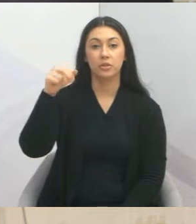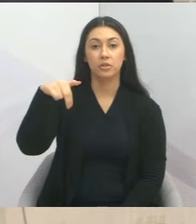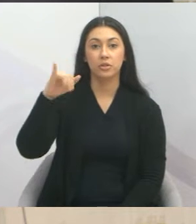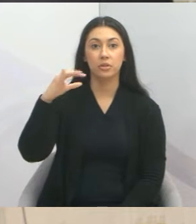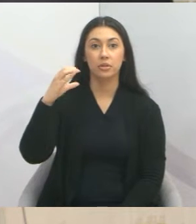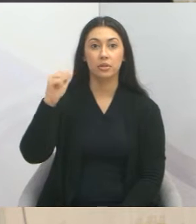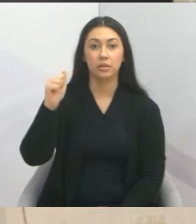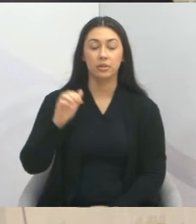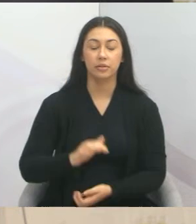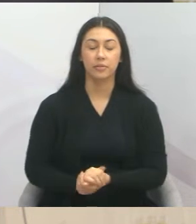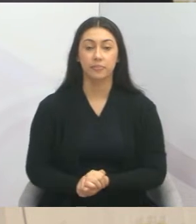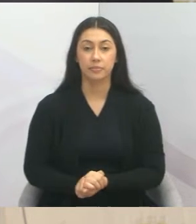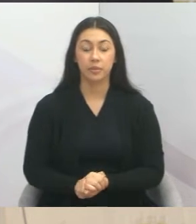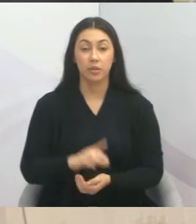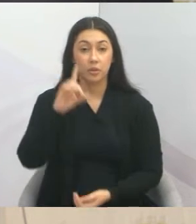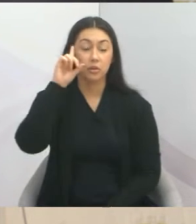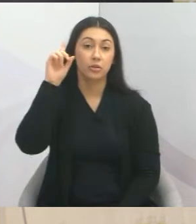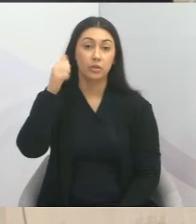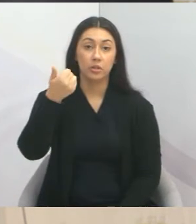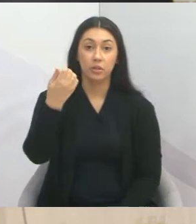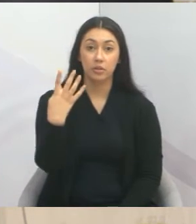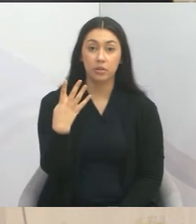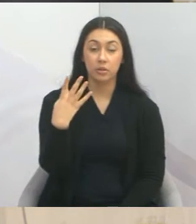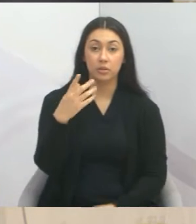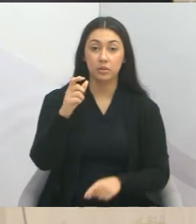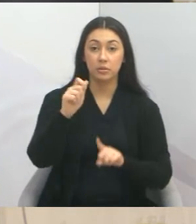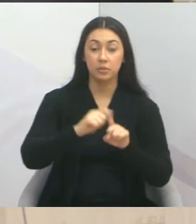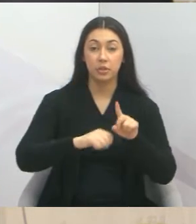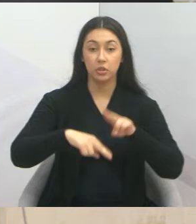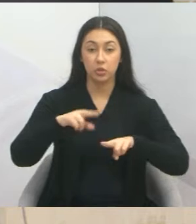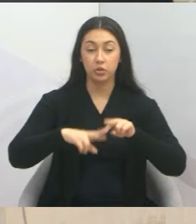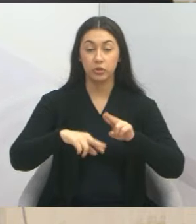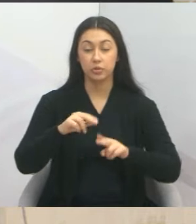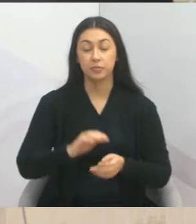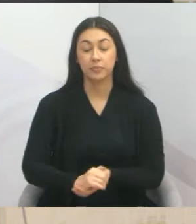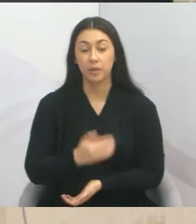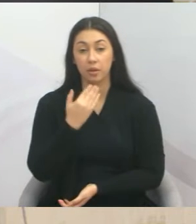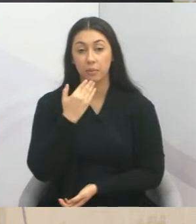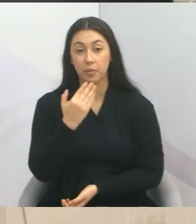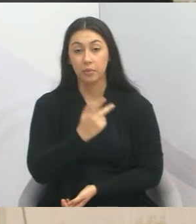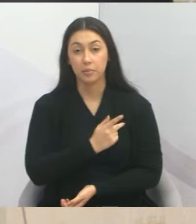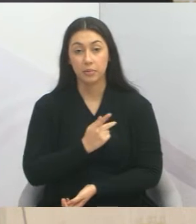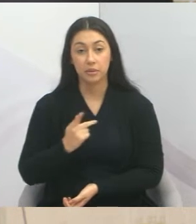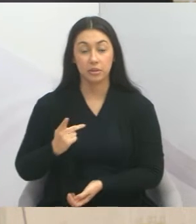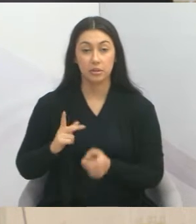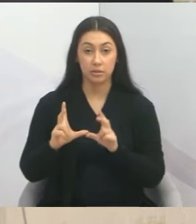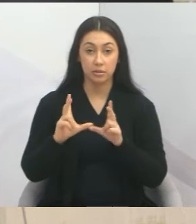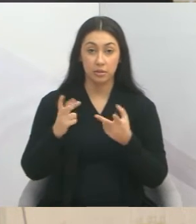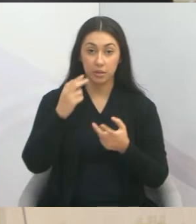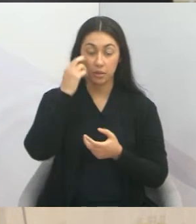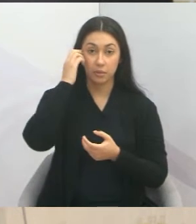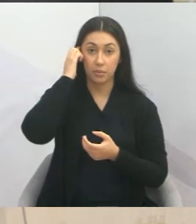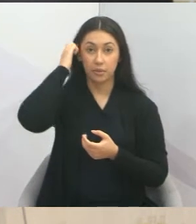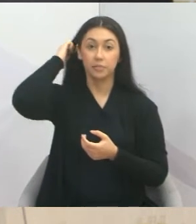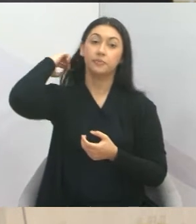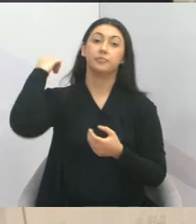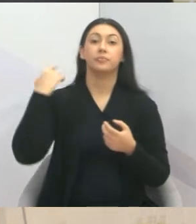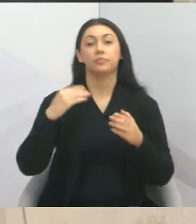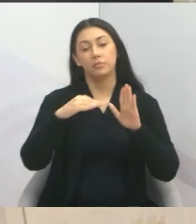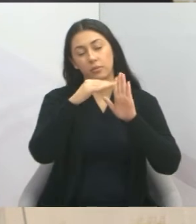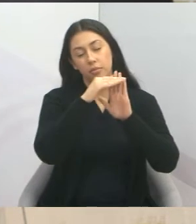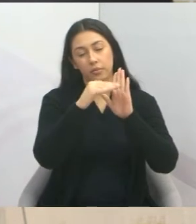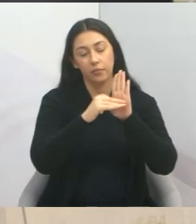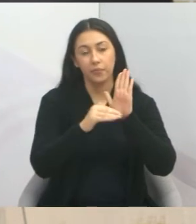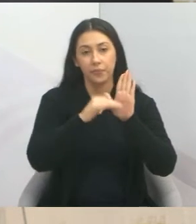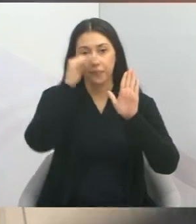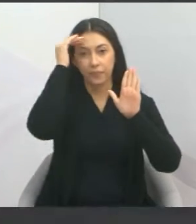integridade e justiça do dia 14 de junho próximo passado requeremos excelente o senhor presidente dessa casa Compridas com